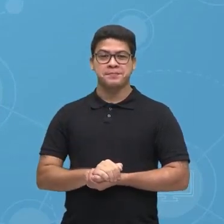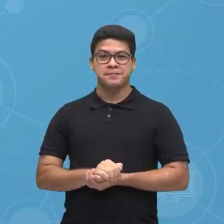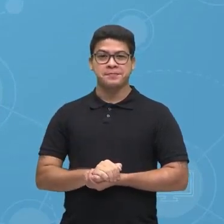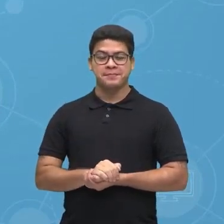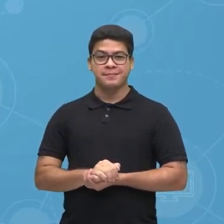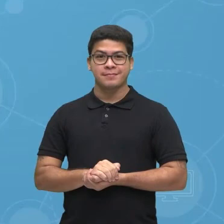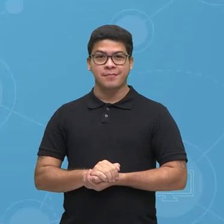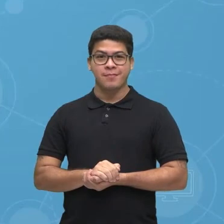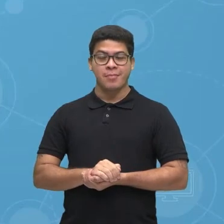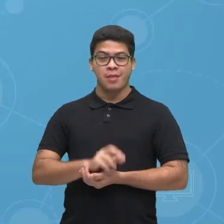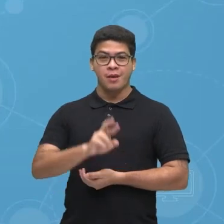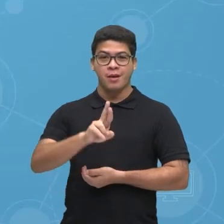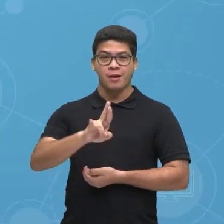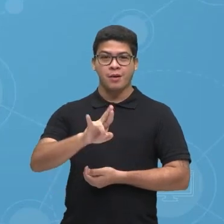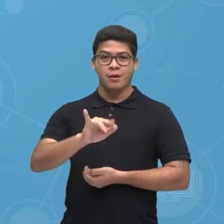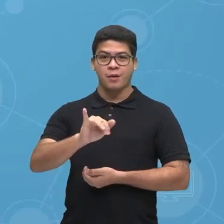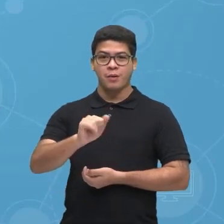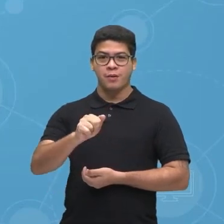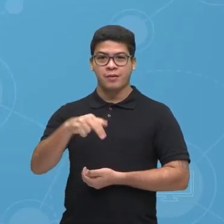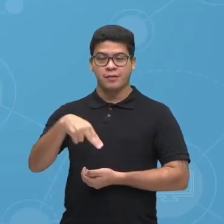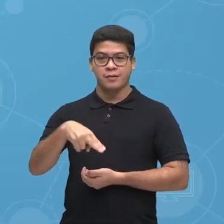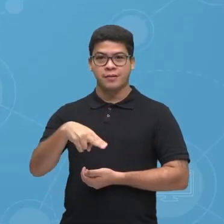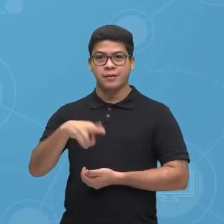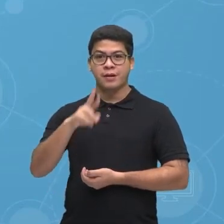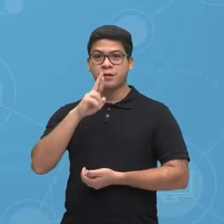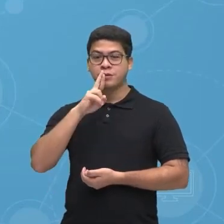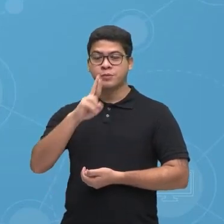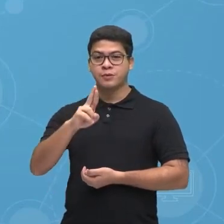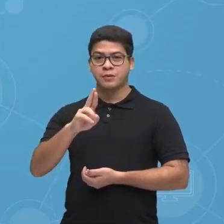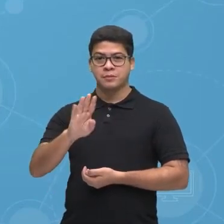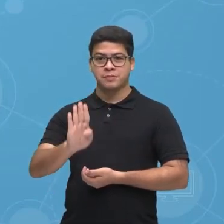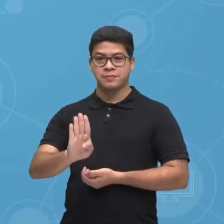o Juan Sanches também, letra B,